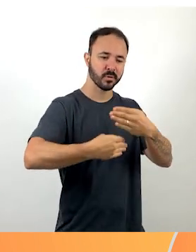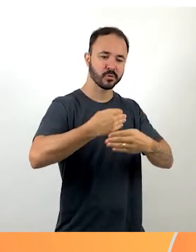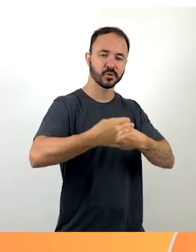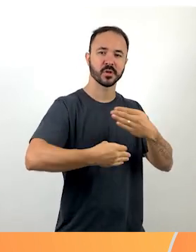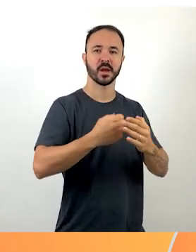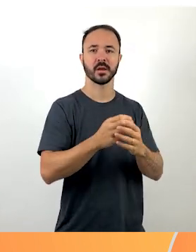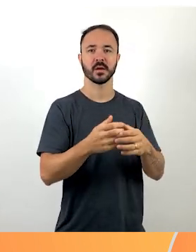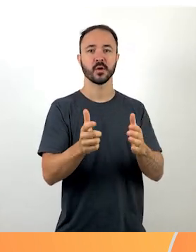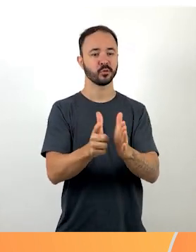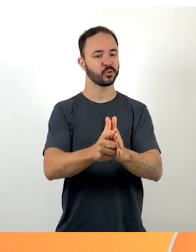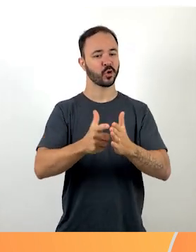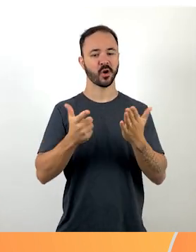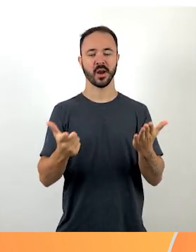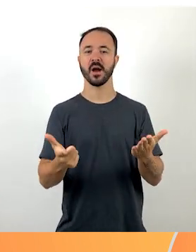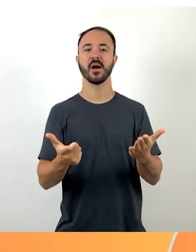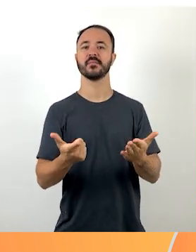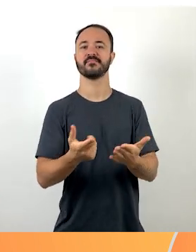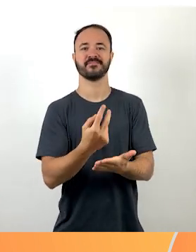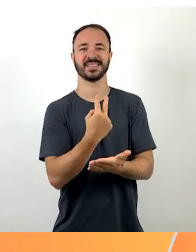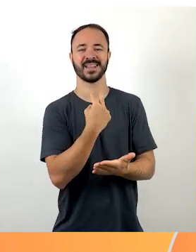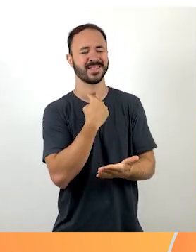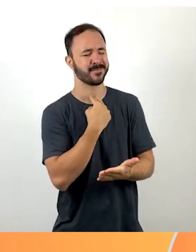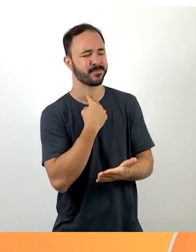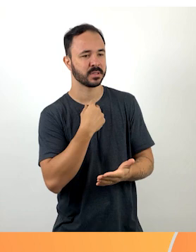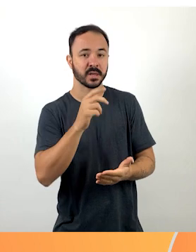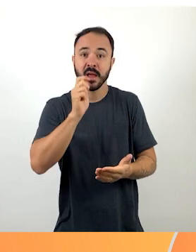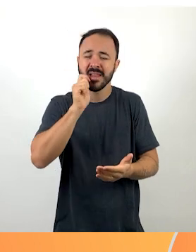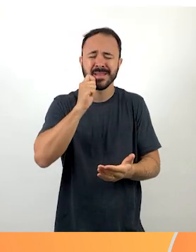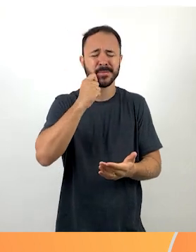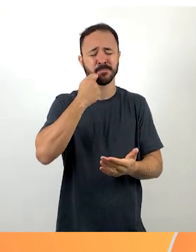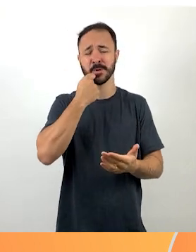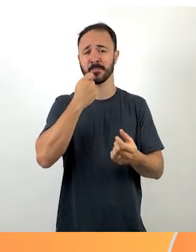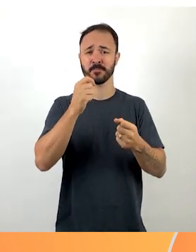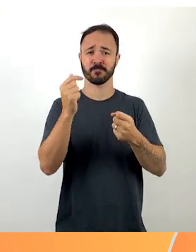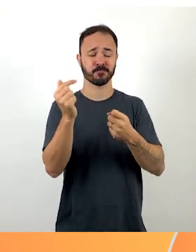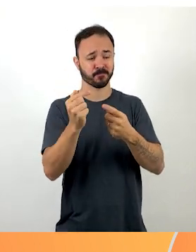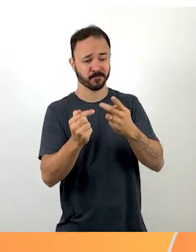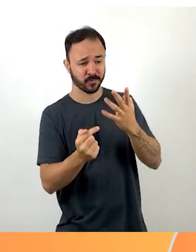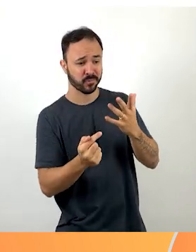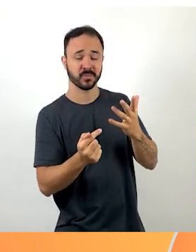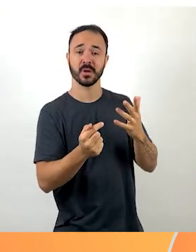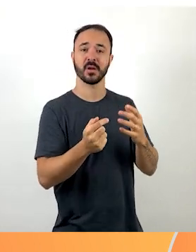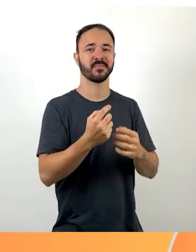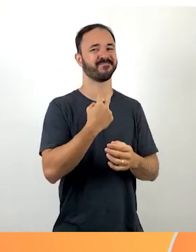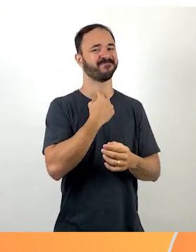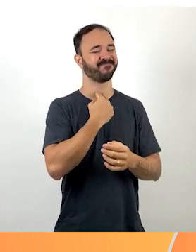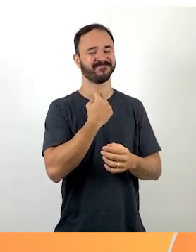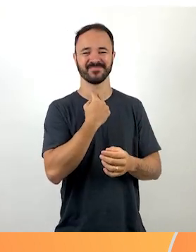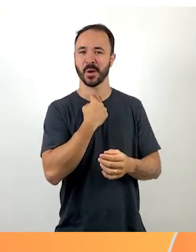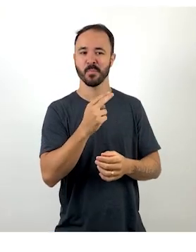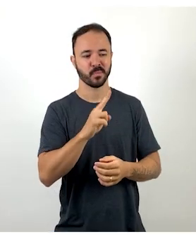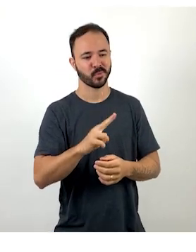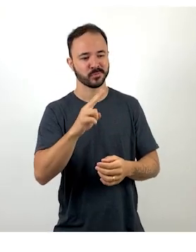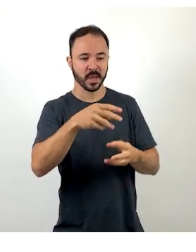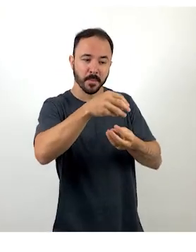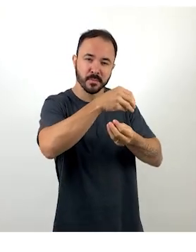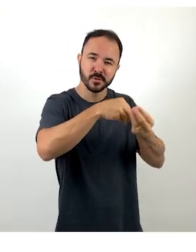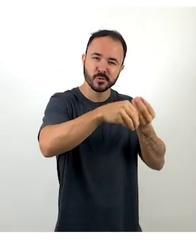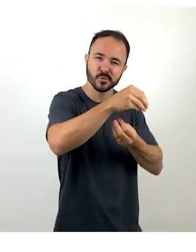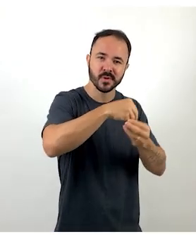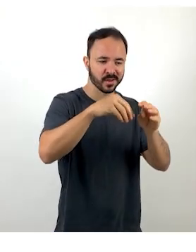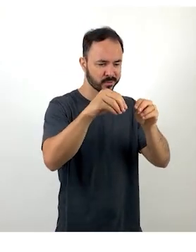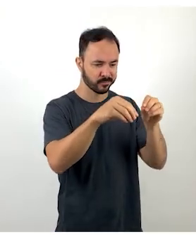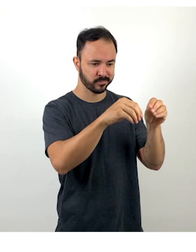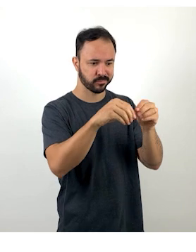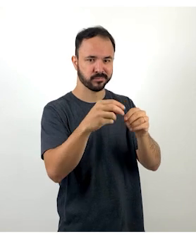jornais, nozes pretas, limão, óleos e gorduras, fezes de animais domésticos. Esses dejetos,